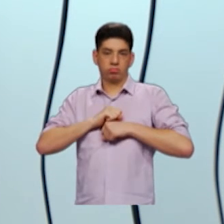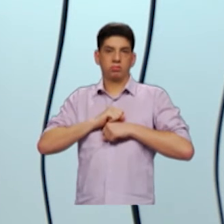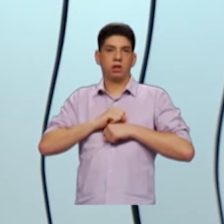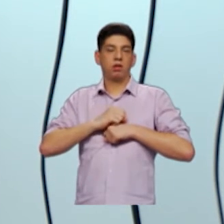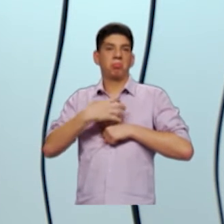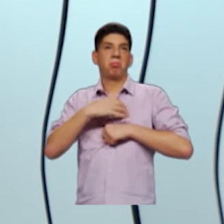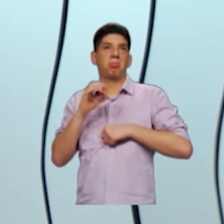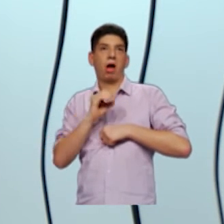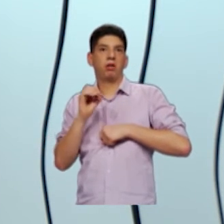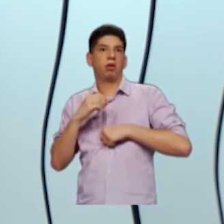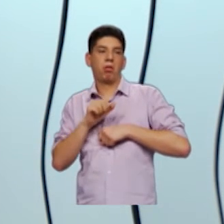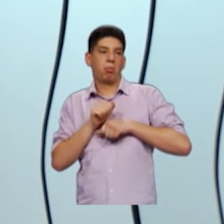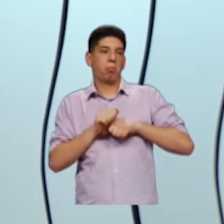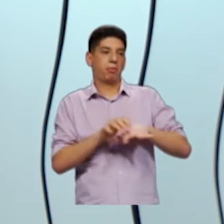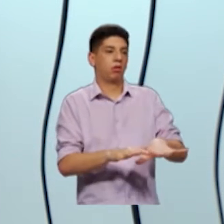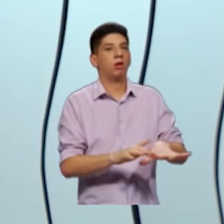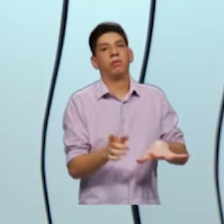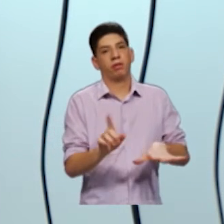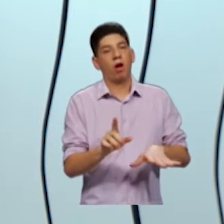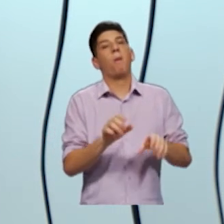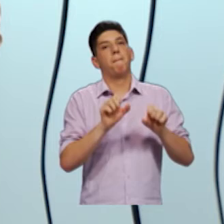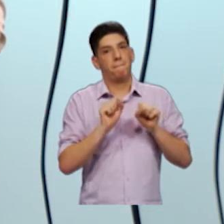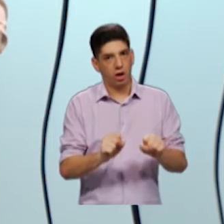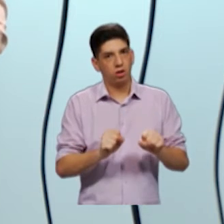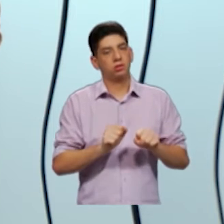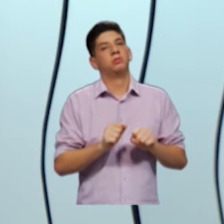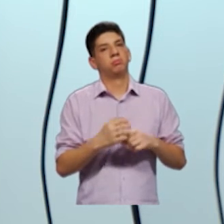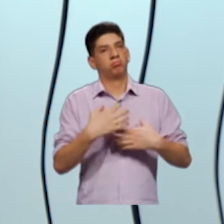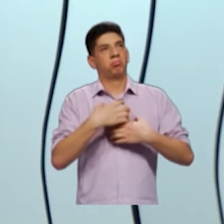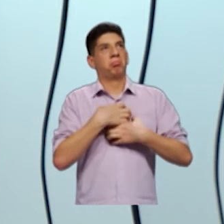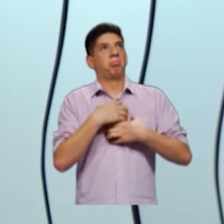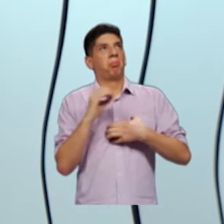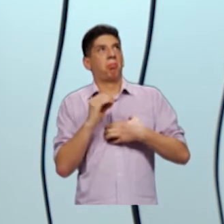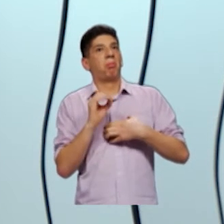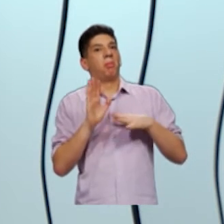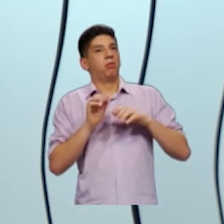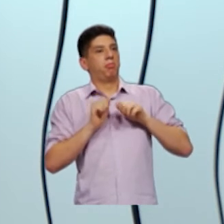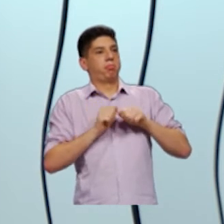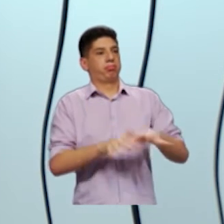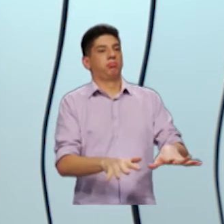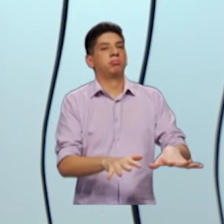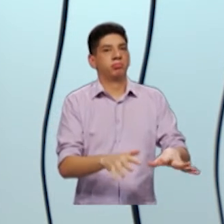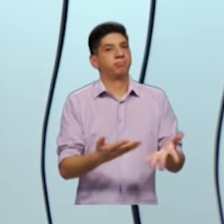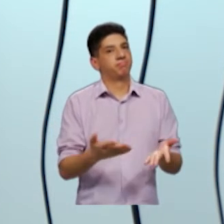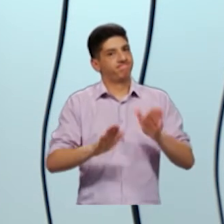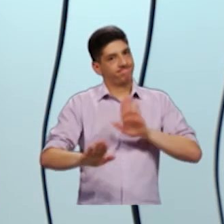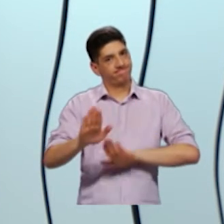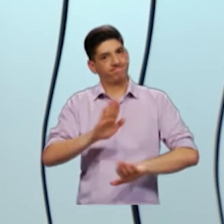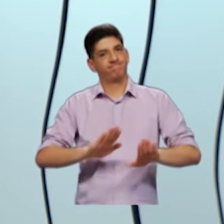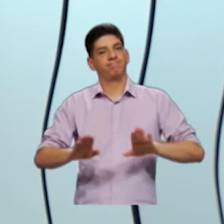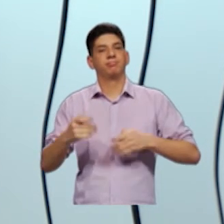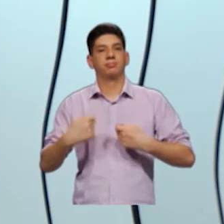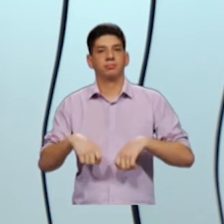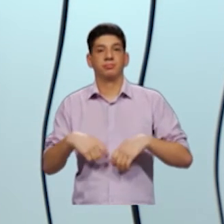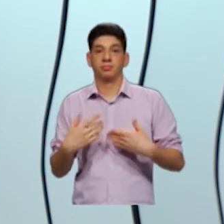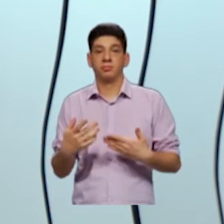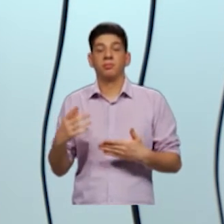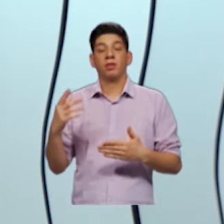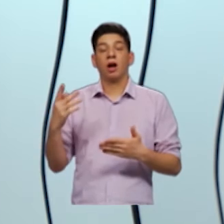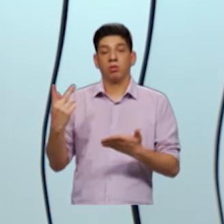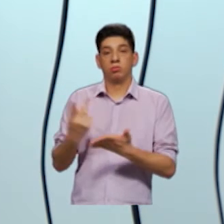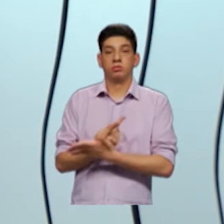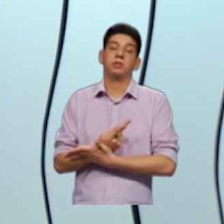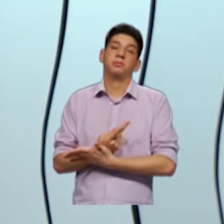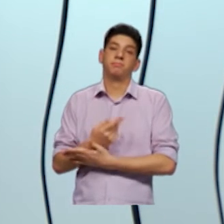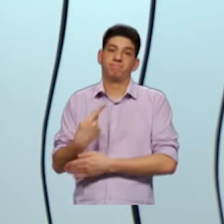pode transmitir a doença a outras pessoas. Então, é algo que está no Brasil, que está